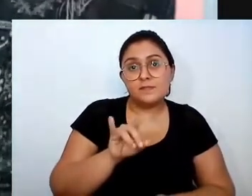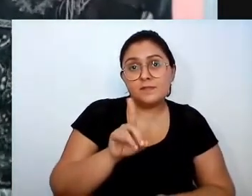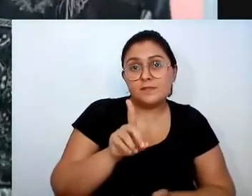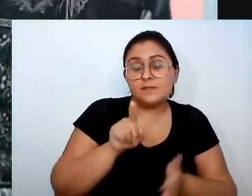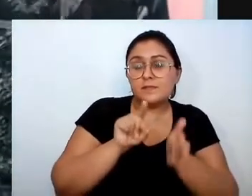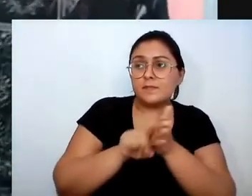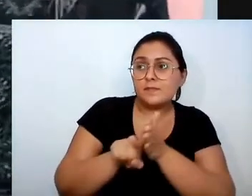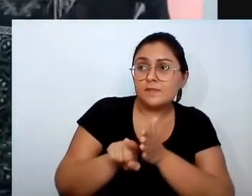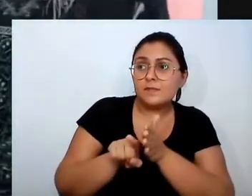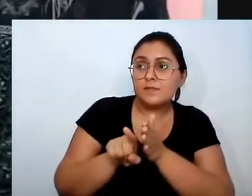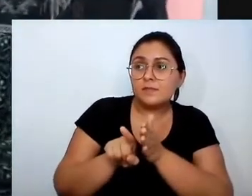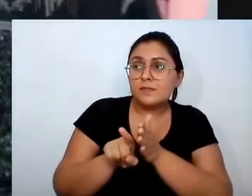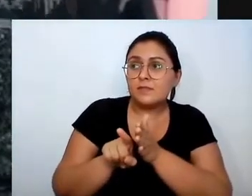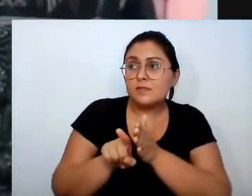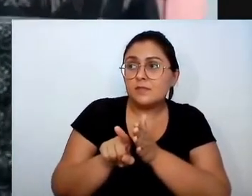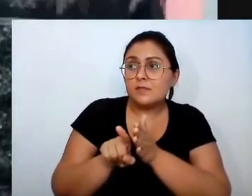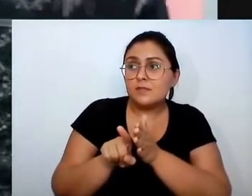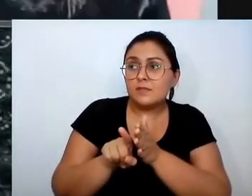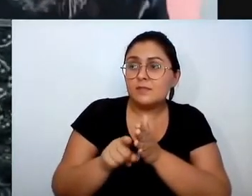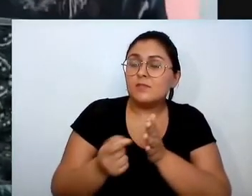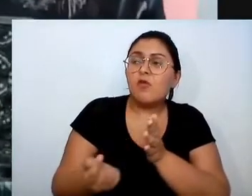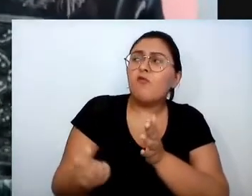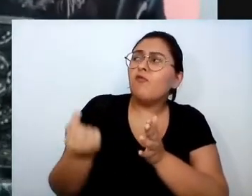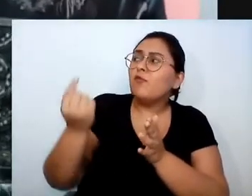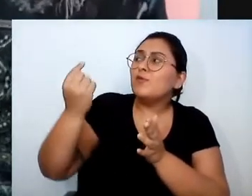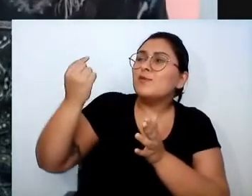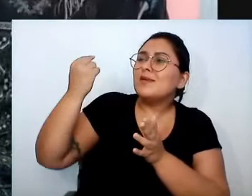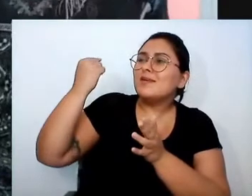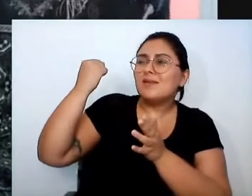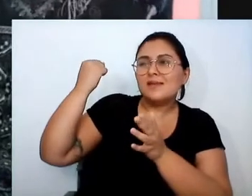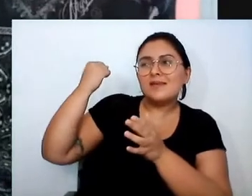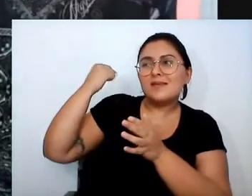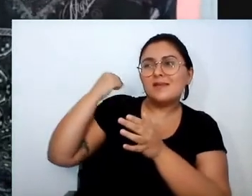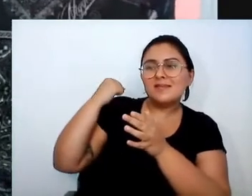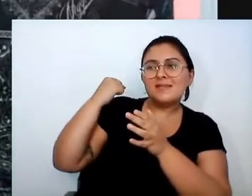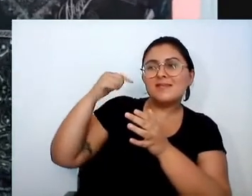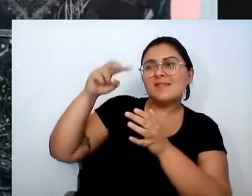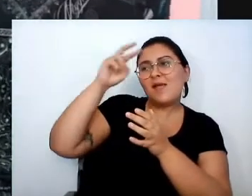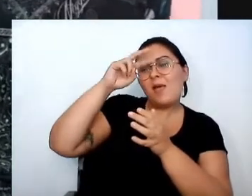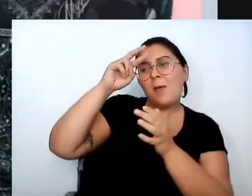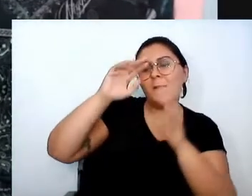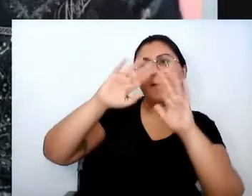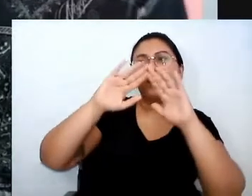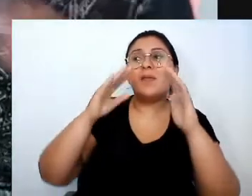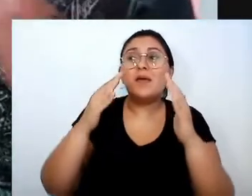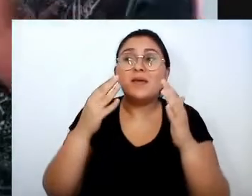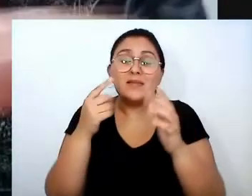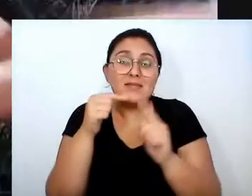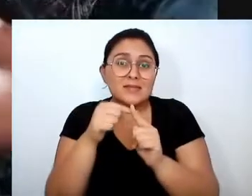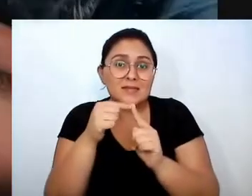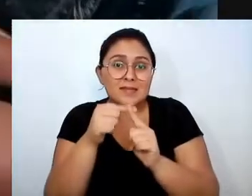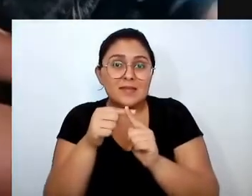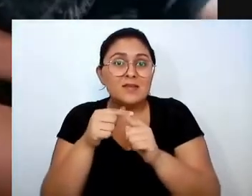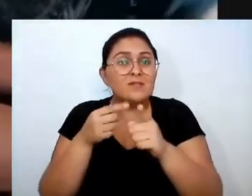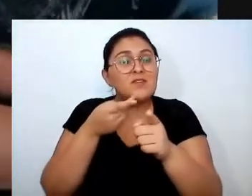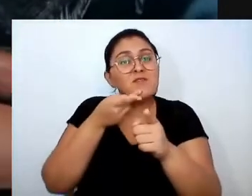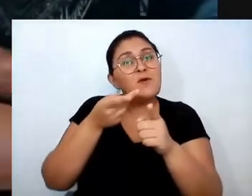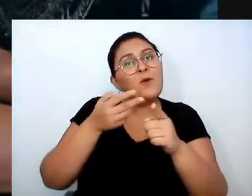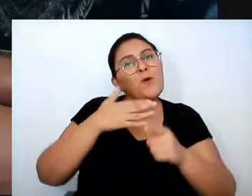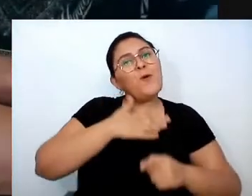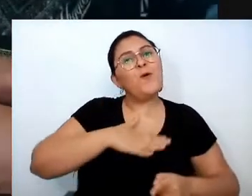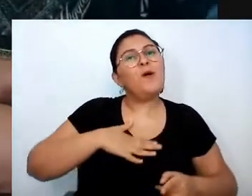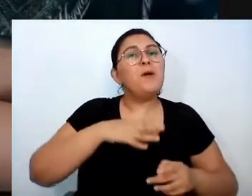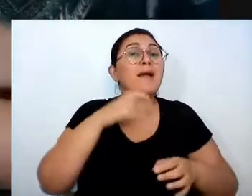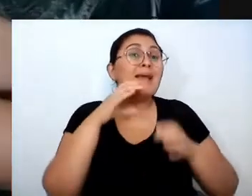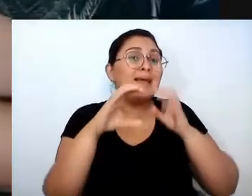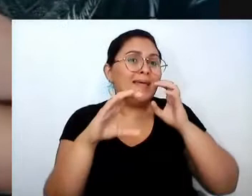né, que sempre se envolveu nos grupos da igreja lá para a questão da música, né, sempre gostou de música, de cantar e tal.